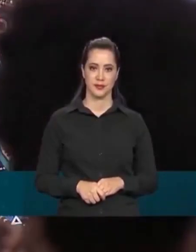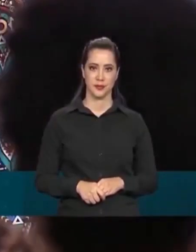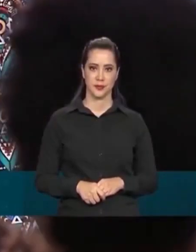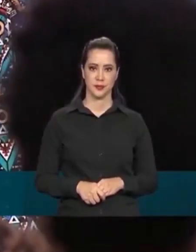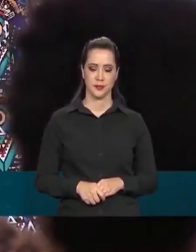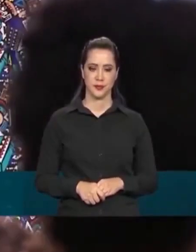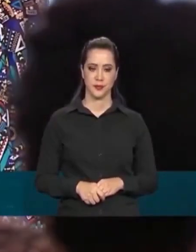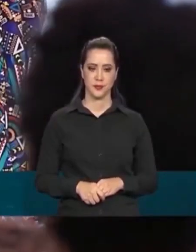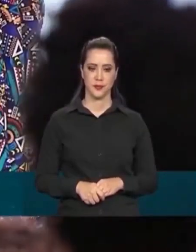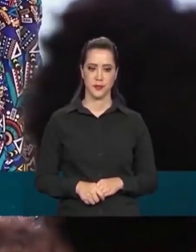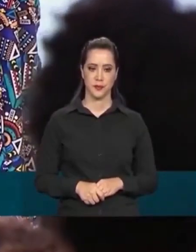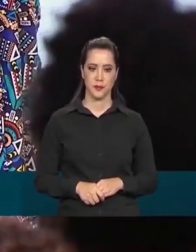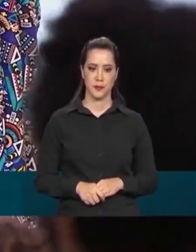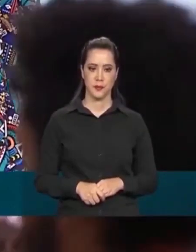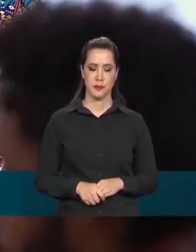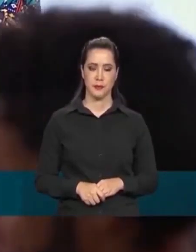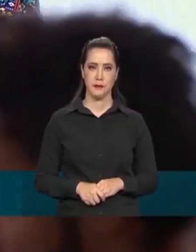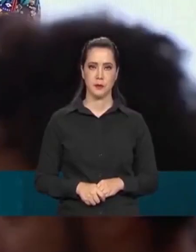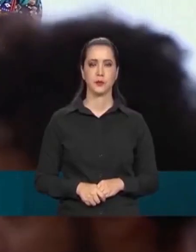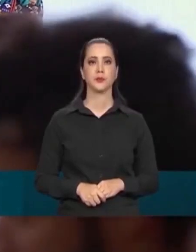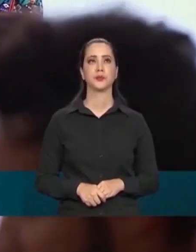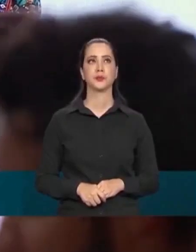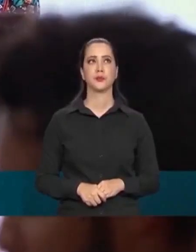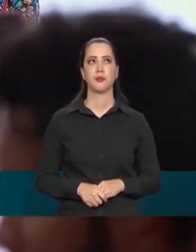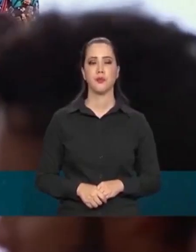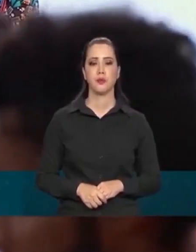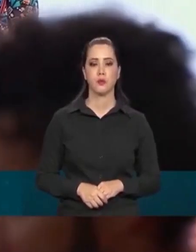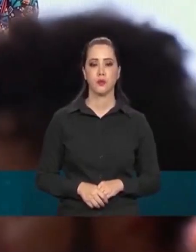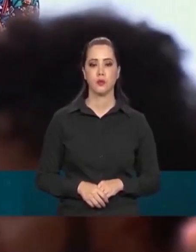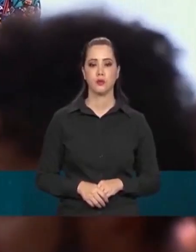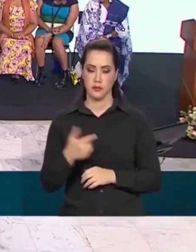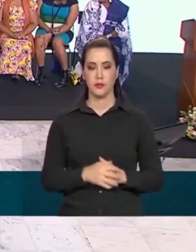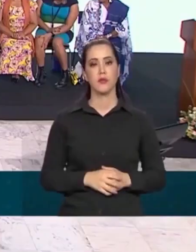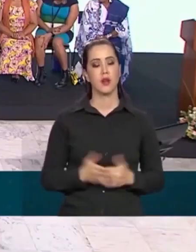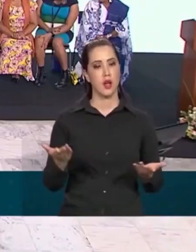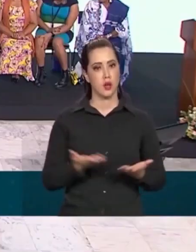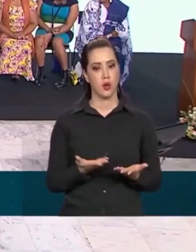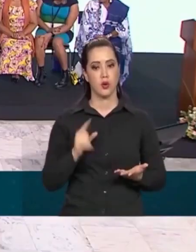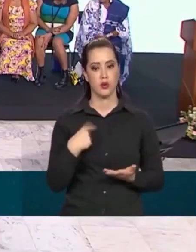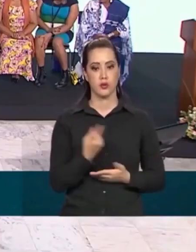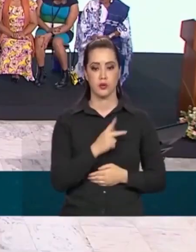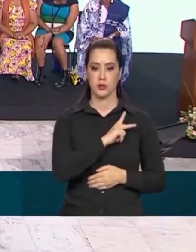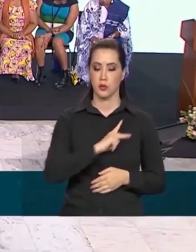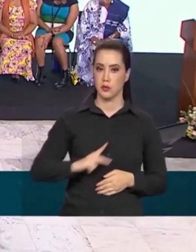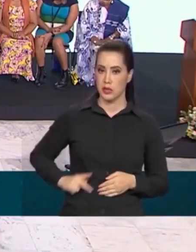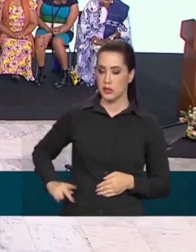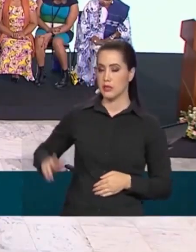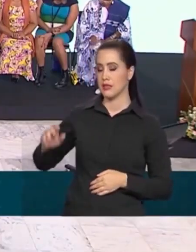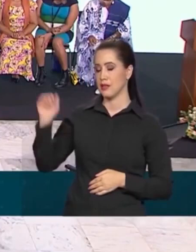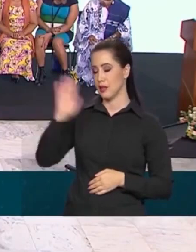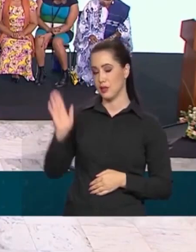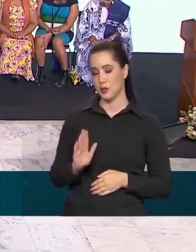Senado e aprovado na Câmara dos Deputados em dezembro de 2022 no momento o senhor presidente